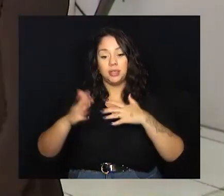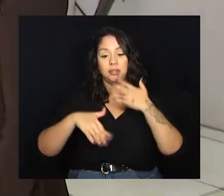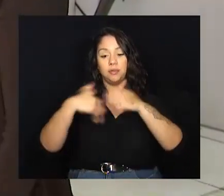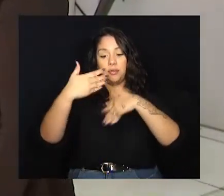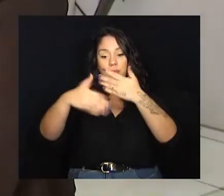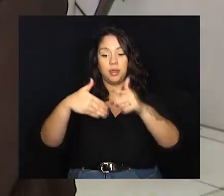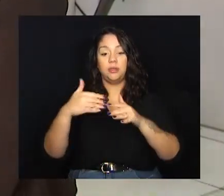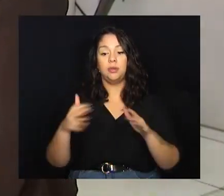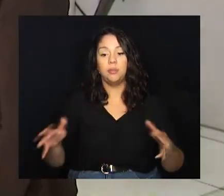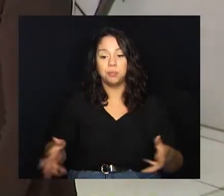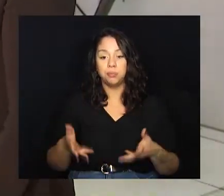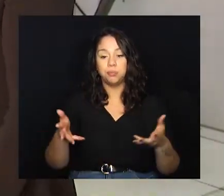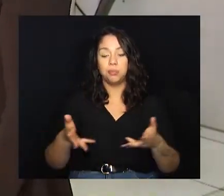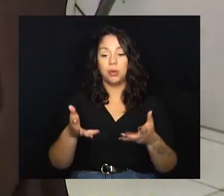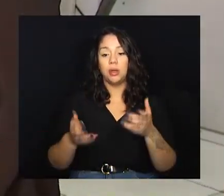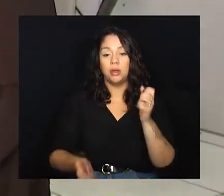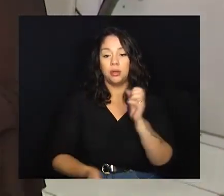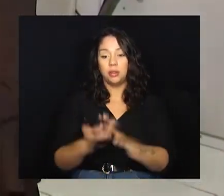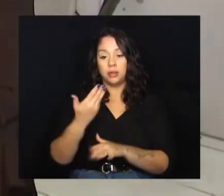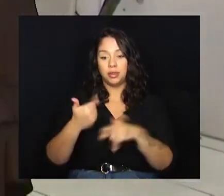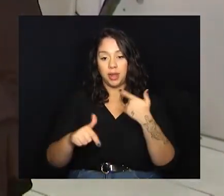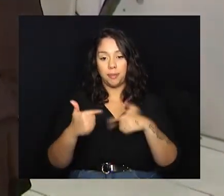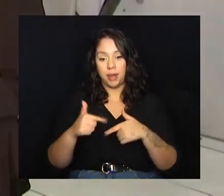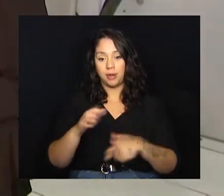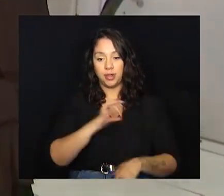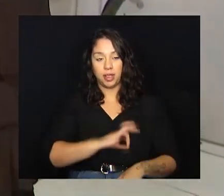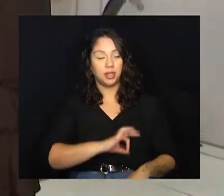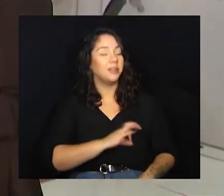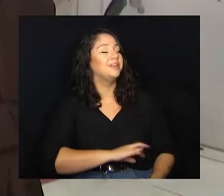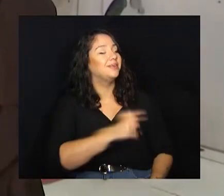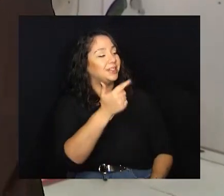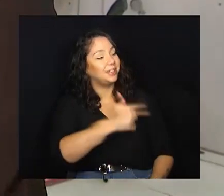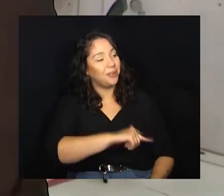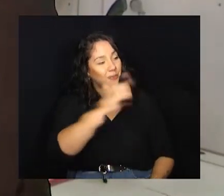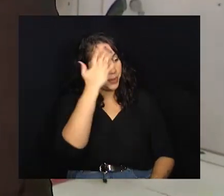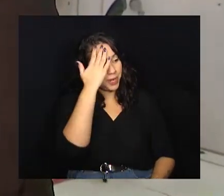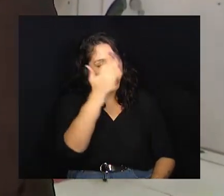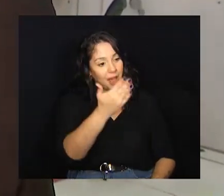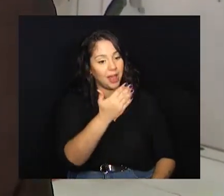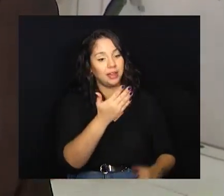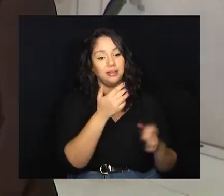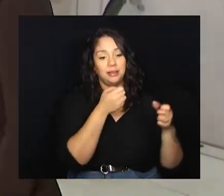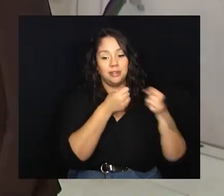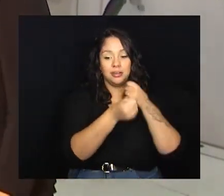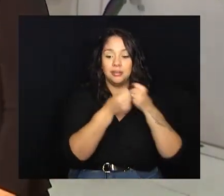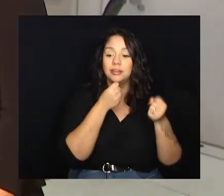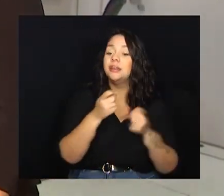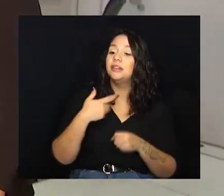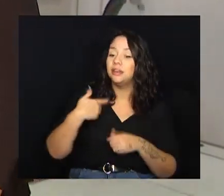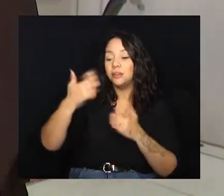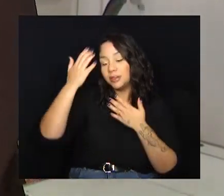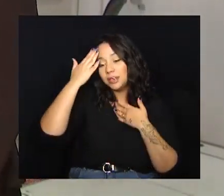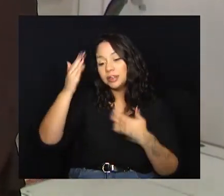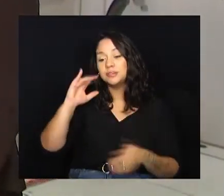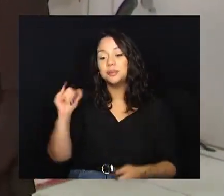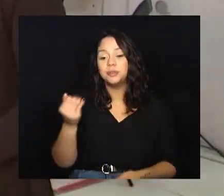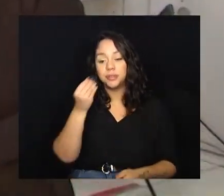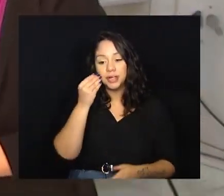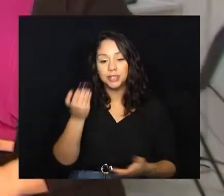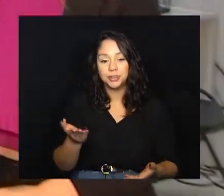fomenta na geração de trabalho e renda Valeu mais uma vez muito obrigado por atender a gente ao vivo Eu que agradeço a oportunidade